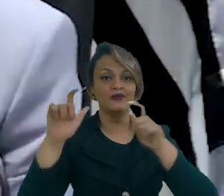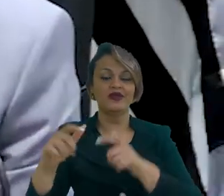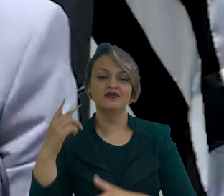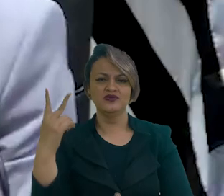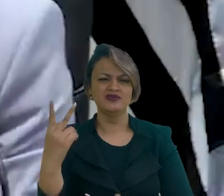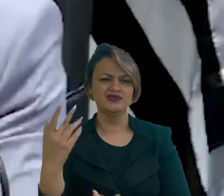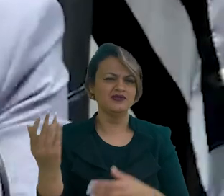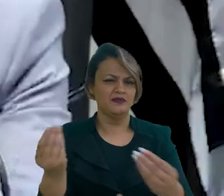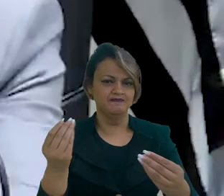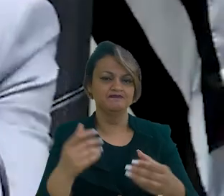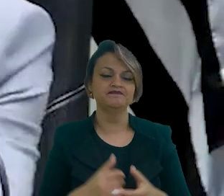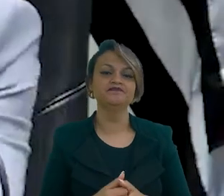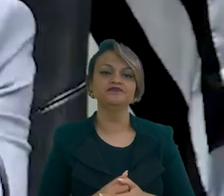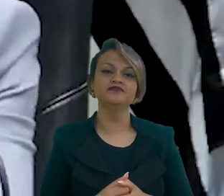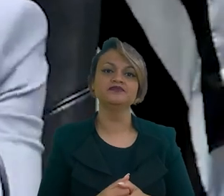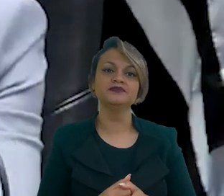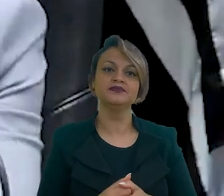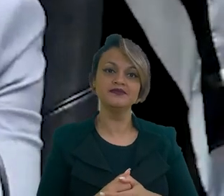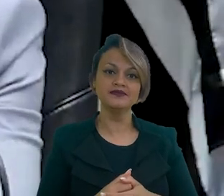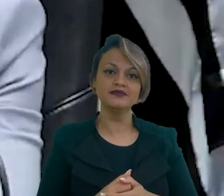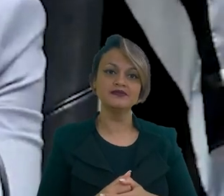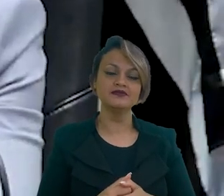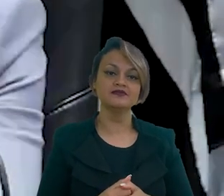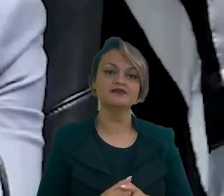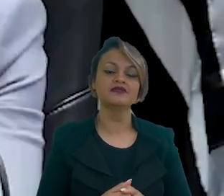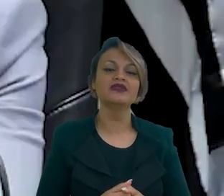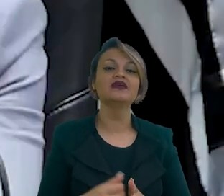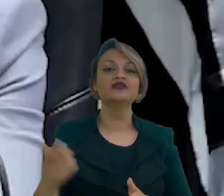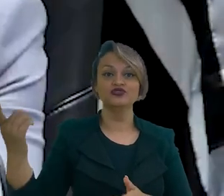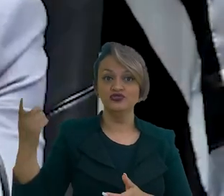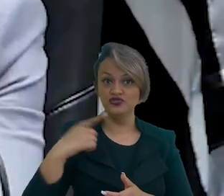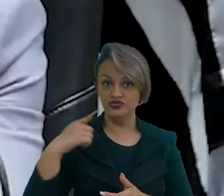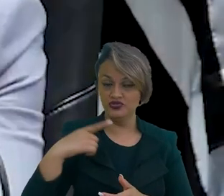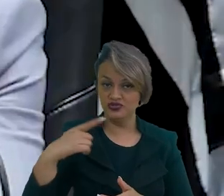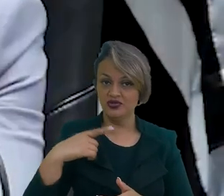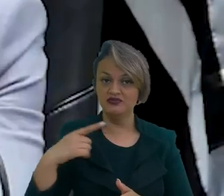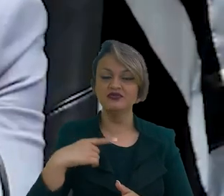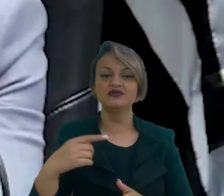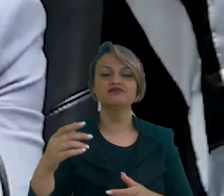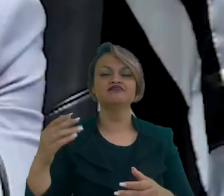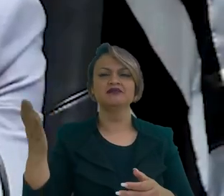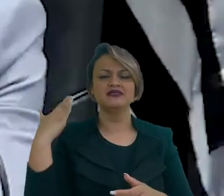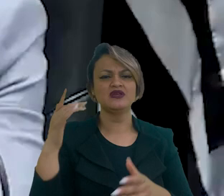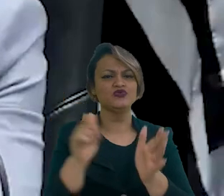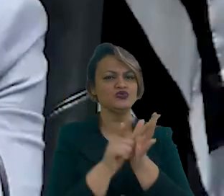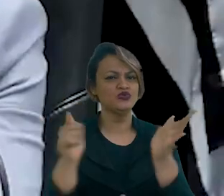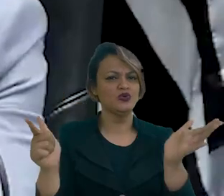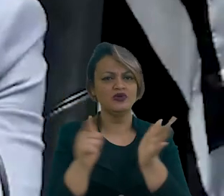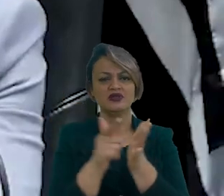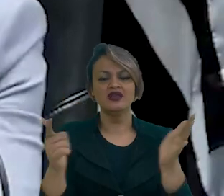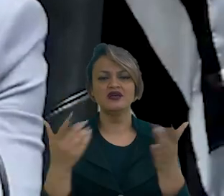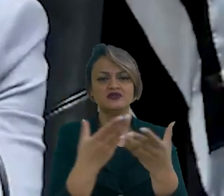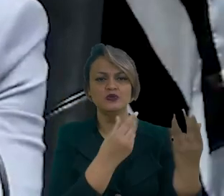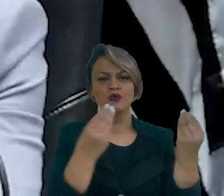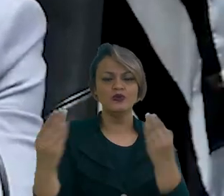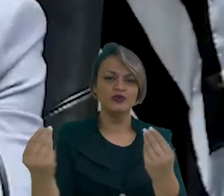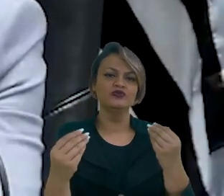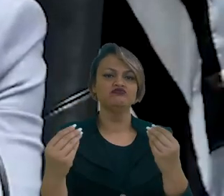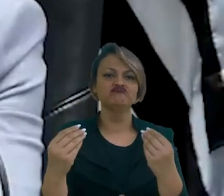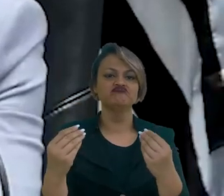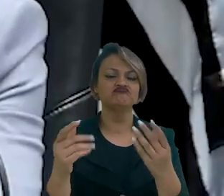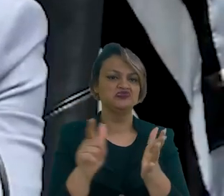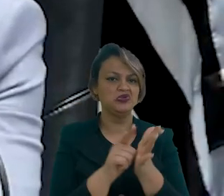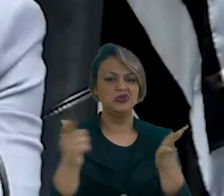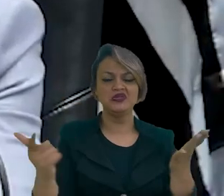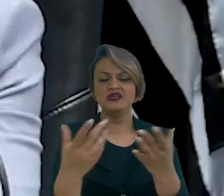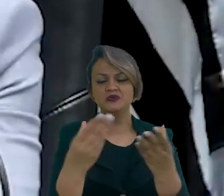então vocês vão entender o porquê disso existia existe alguns jornais muito famosos em Hamburgo né